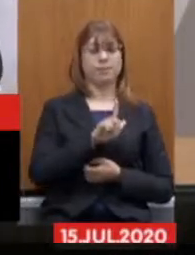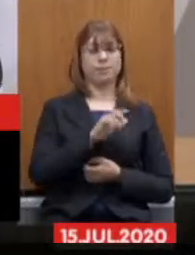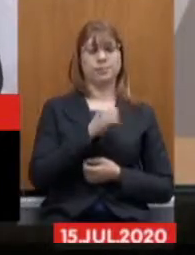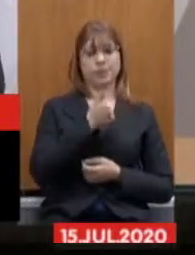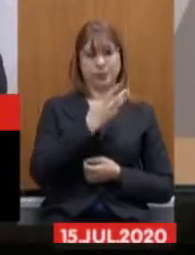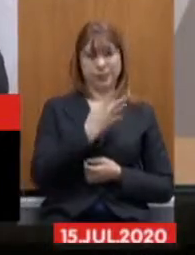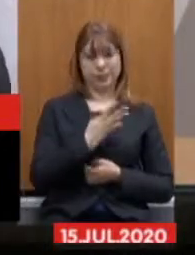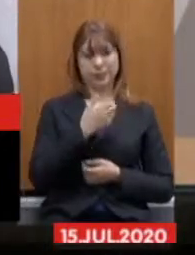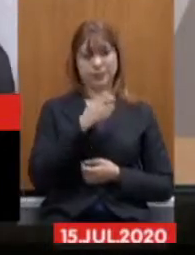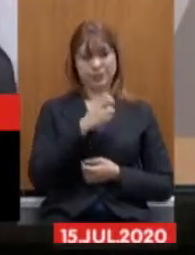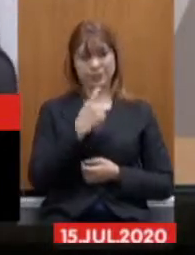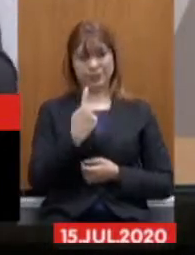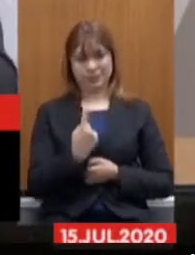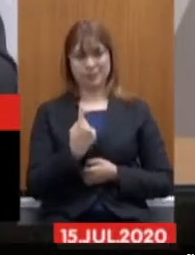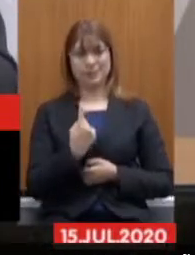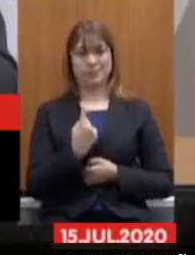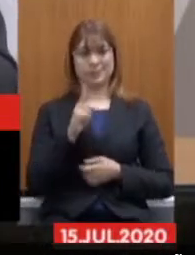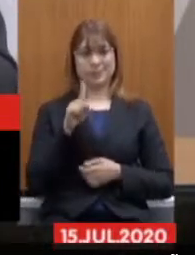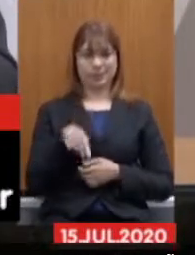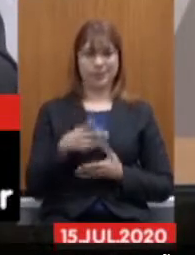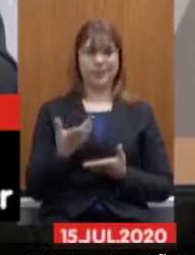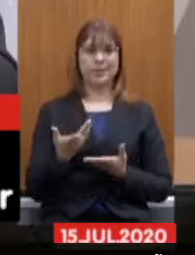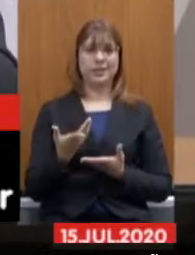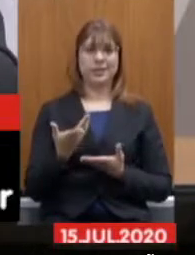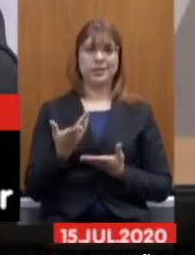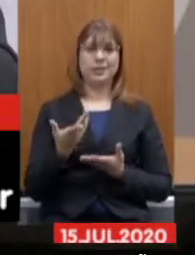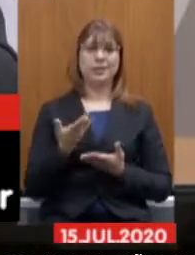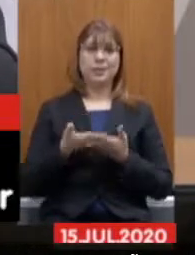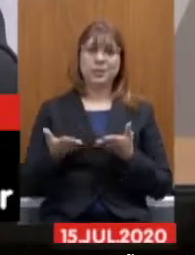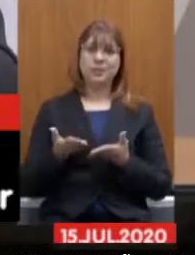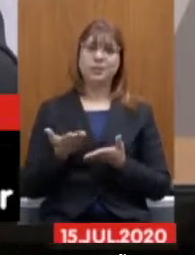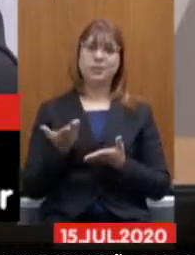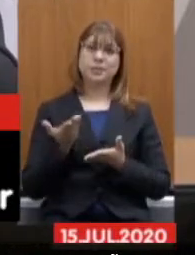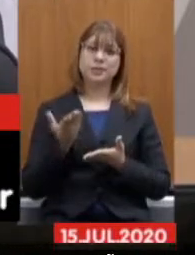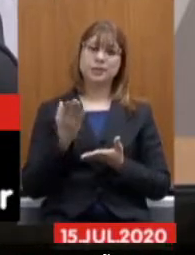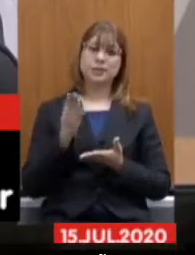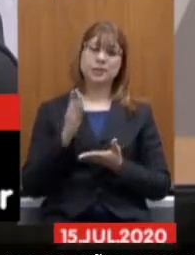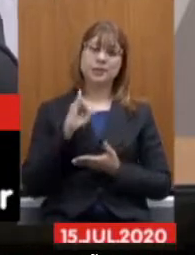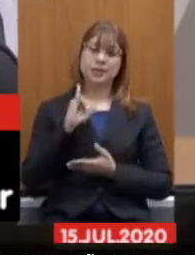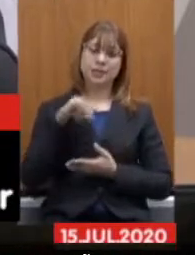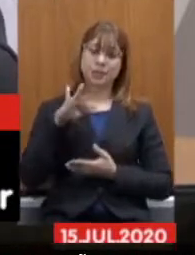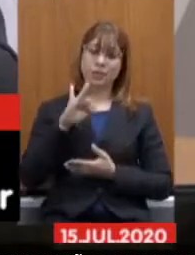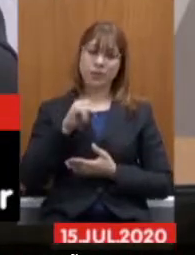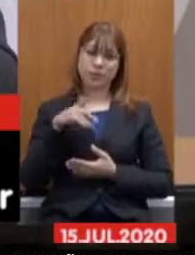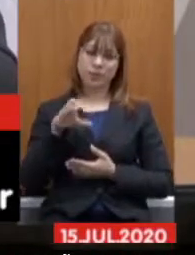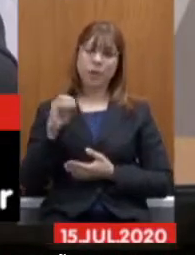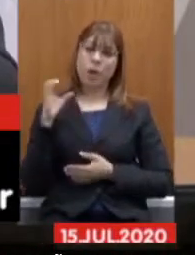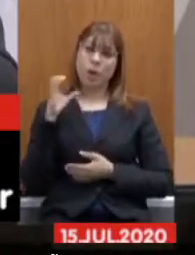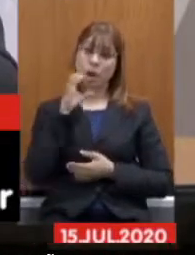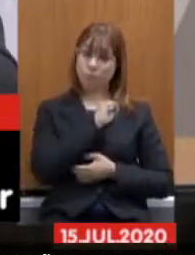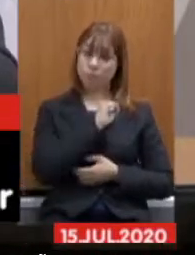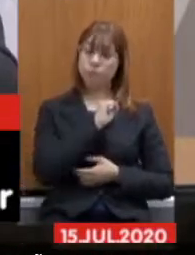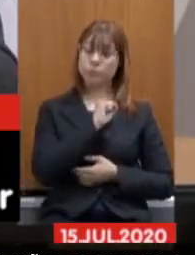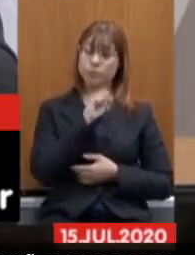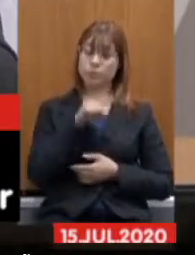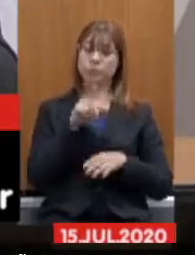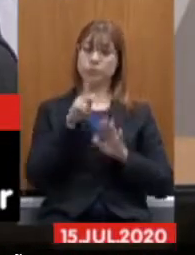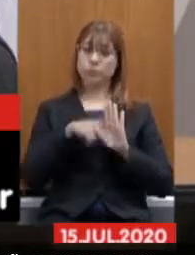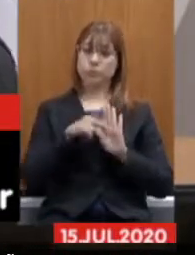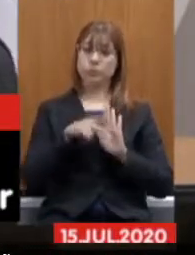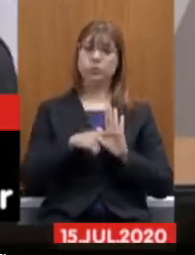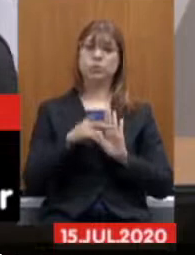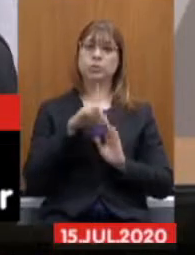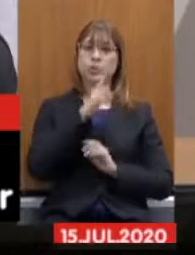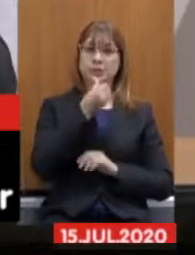que tratava da recomposição da ter inflacionária dizer que foi rápida e o projeto chegou na almg